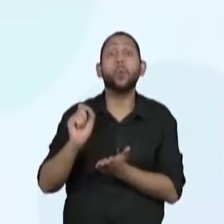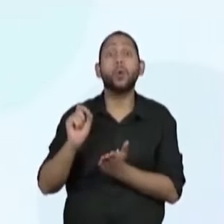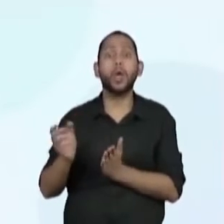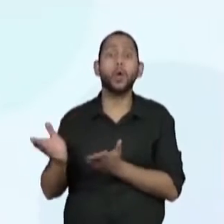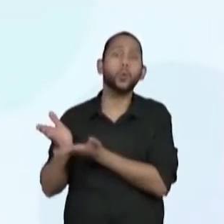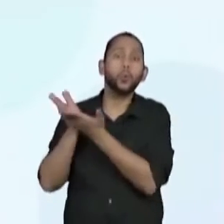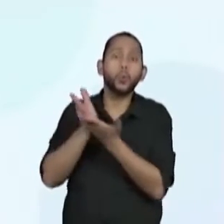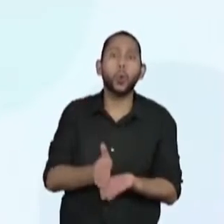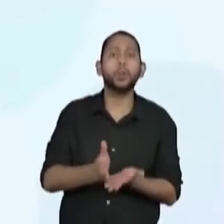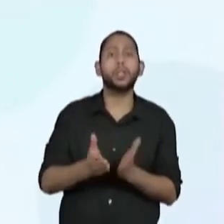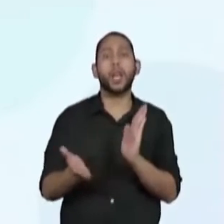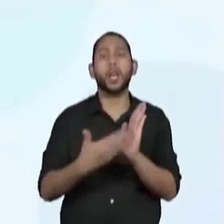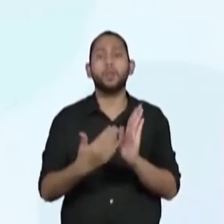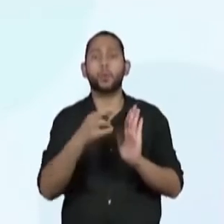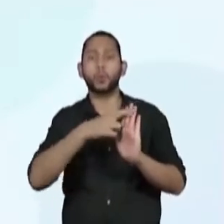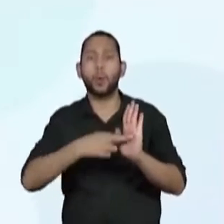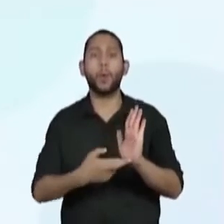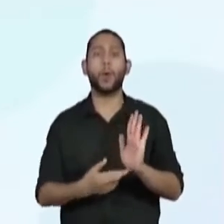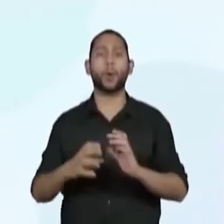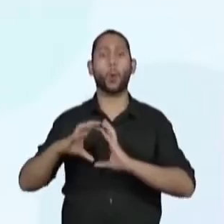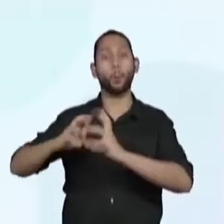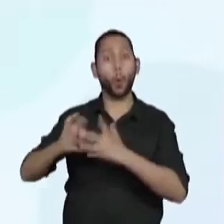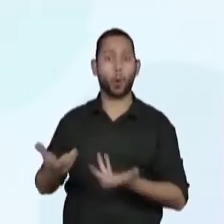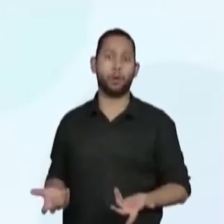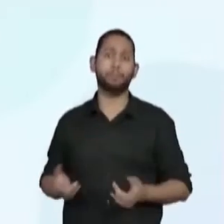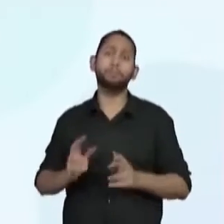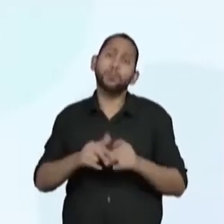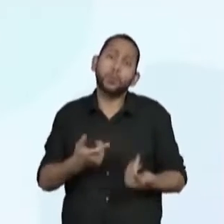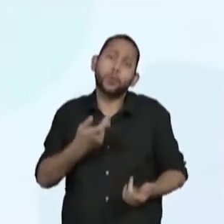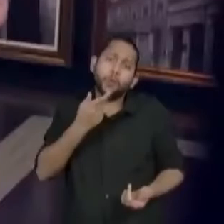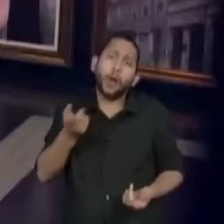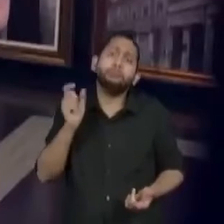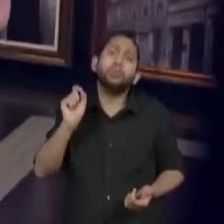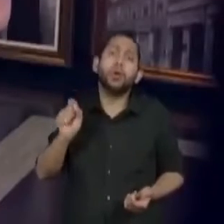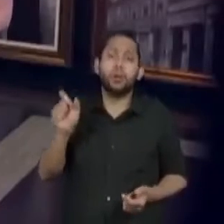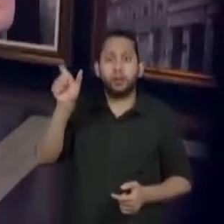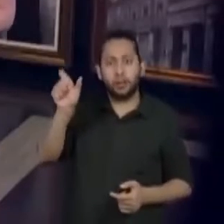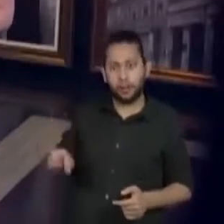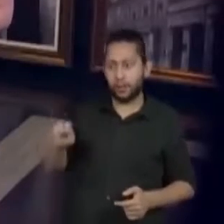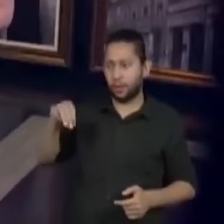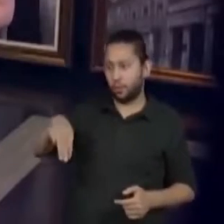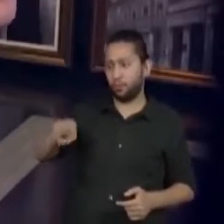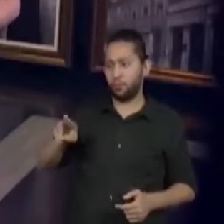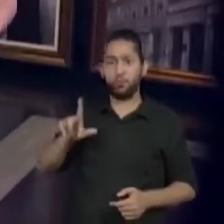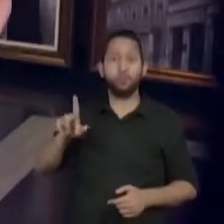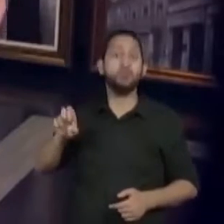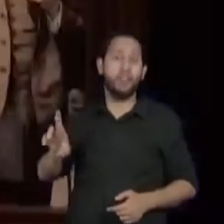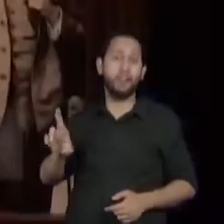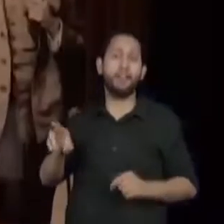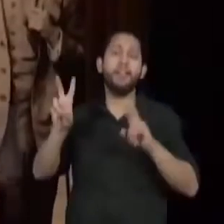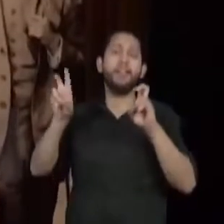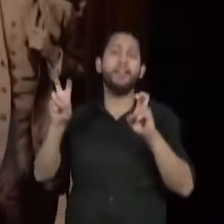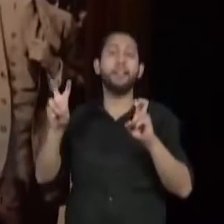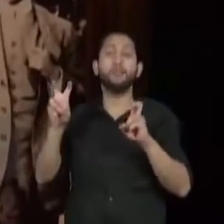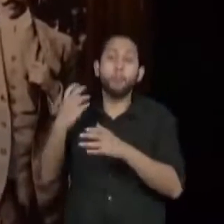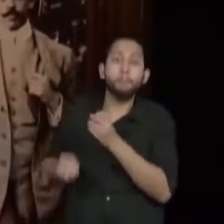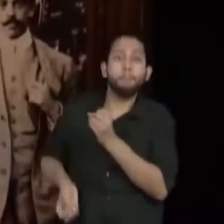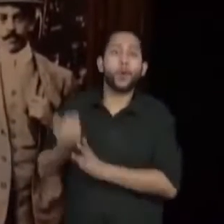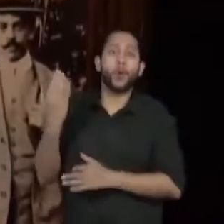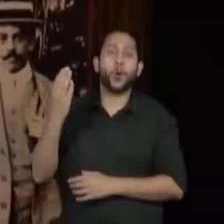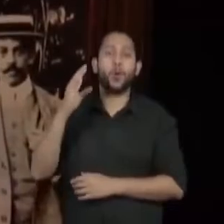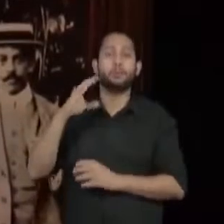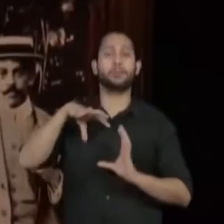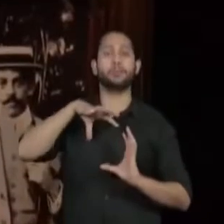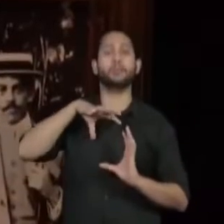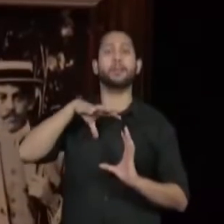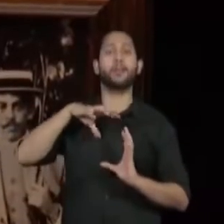algumas bolas e por conta disso ele é considerado o pai do futebol aqui no Brasil. Aqui atrás nós temos uma imagem do Charles Miller